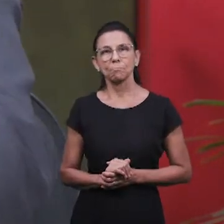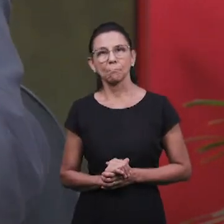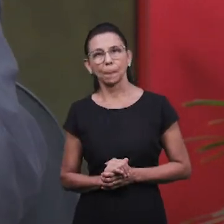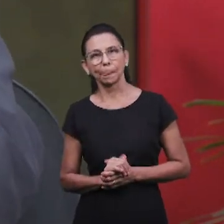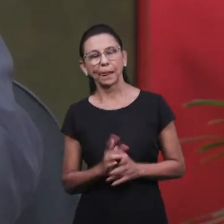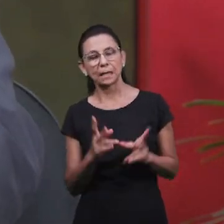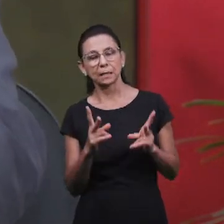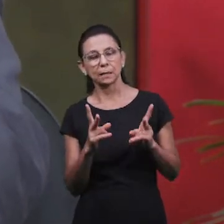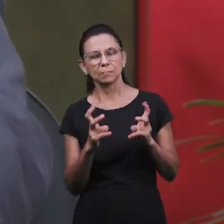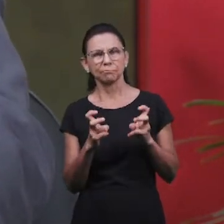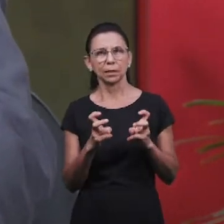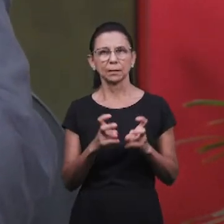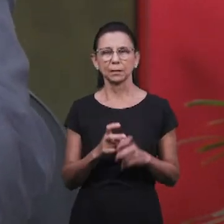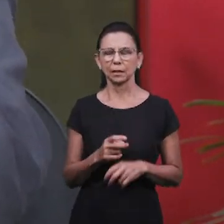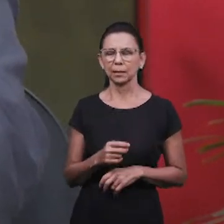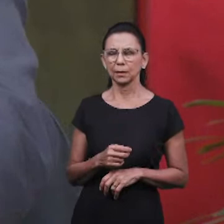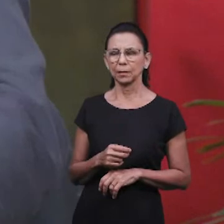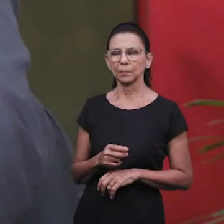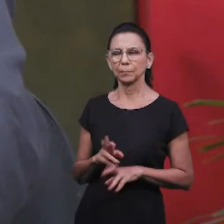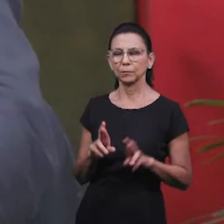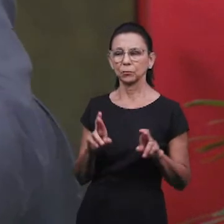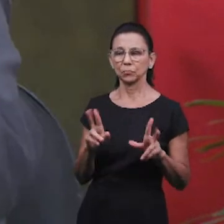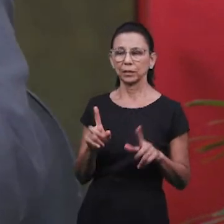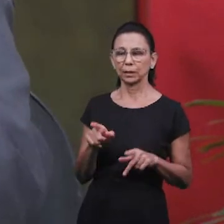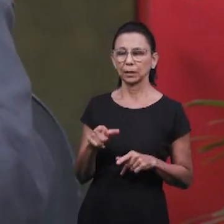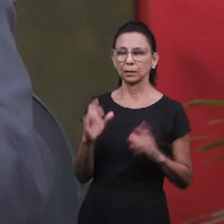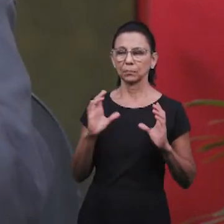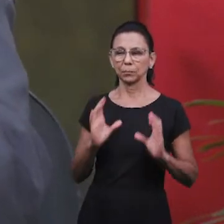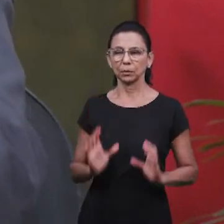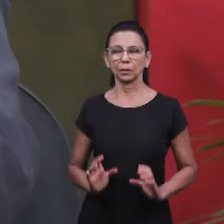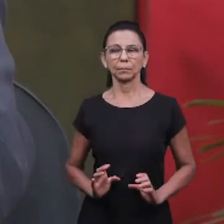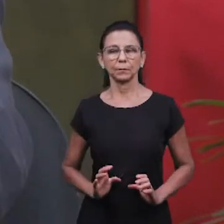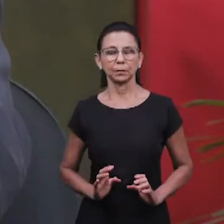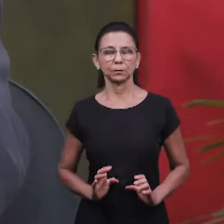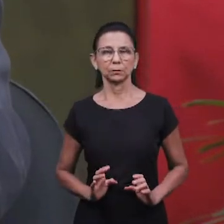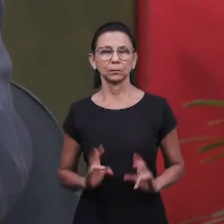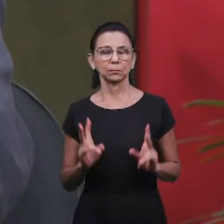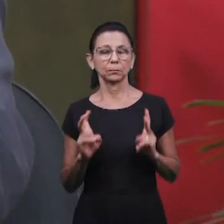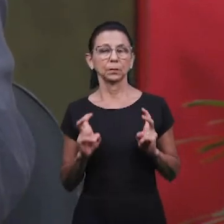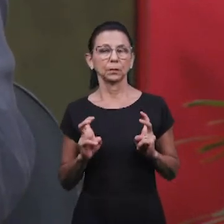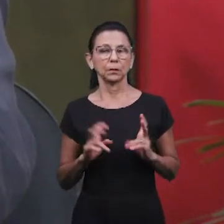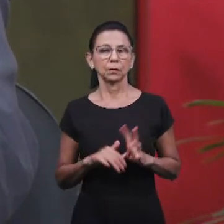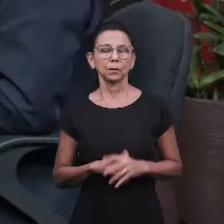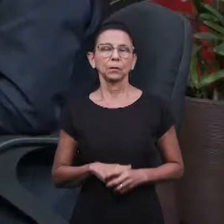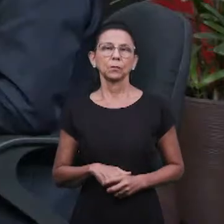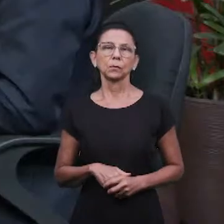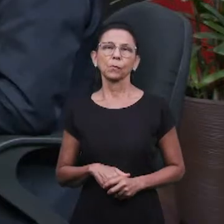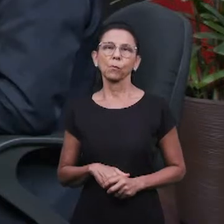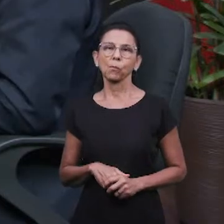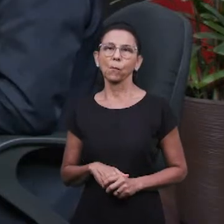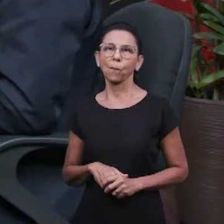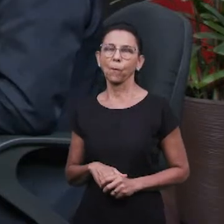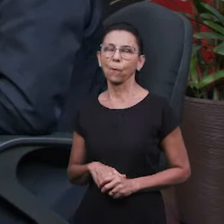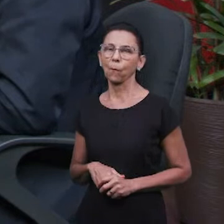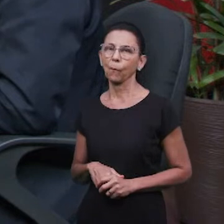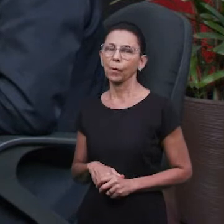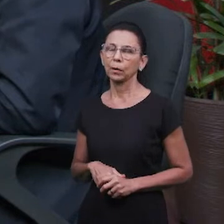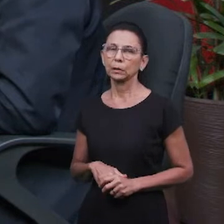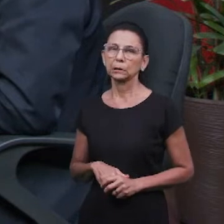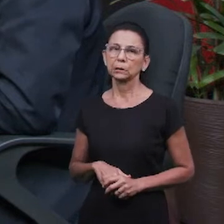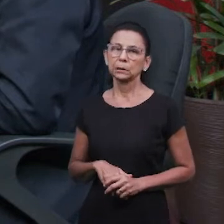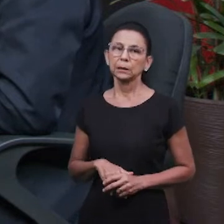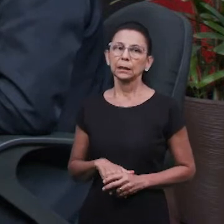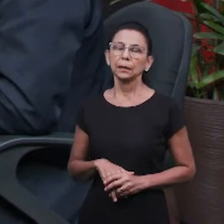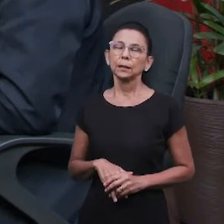você começa a ver sinais, né, do comportamento e você começa a perceber. É adequado